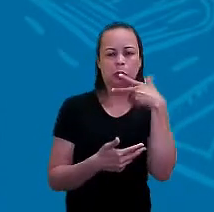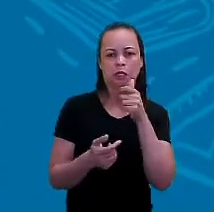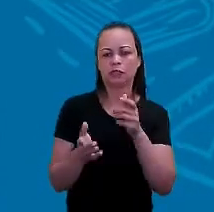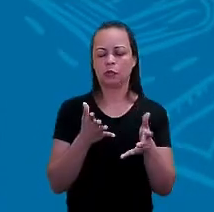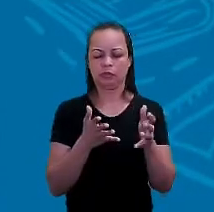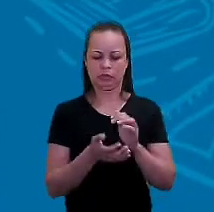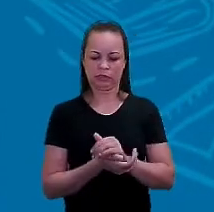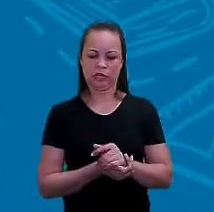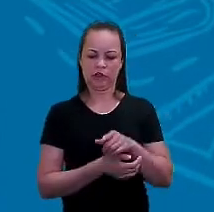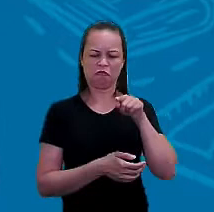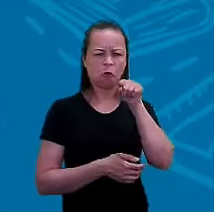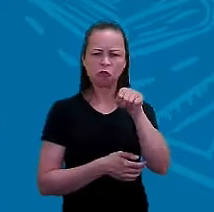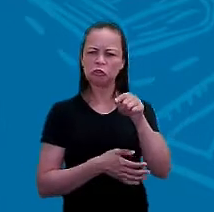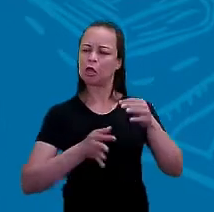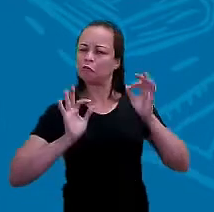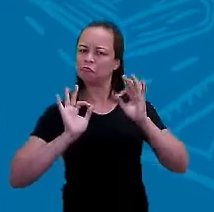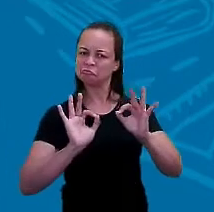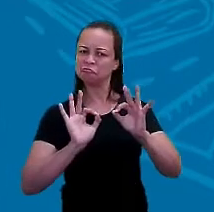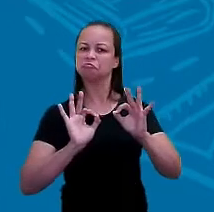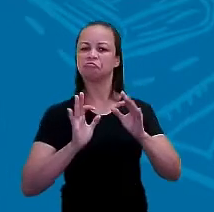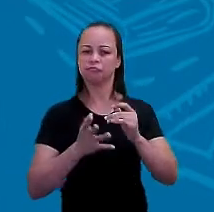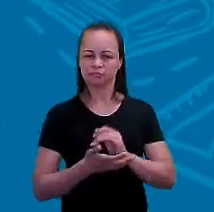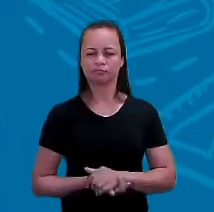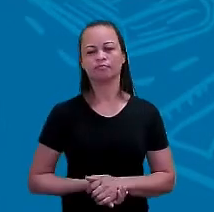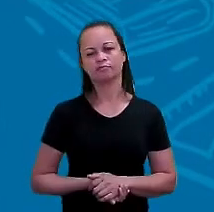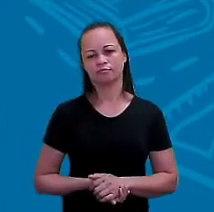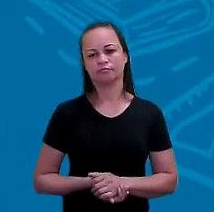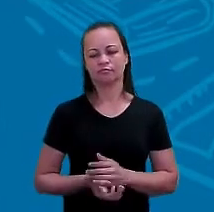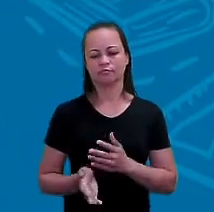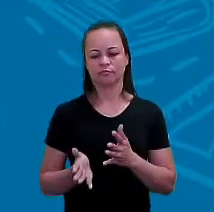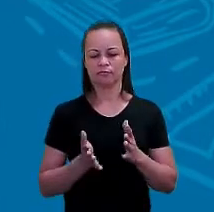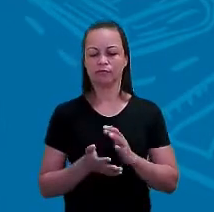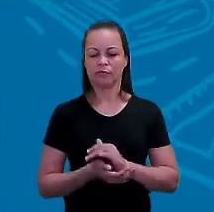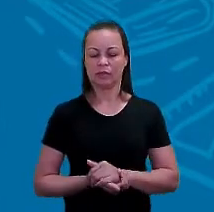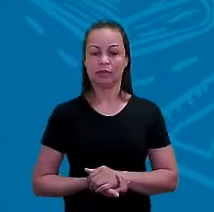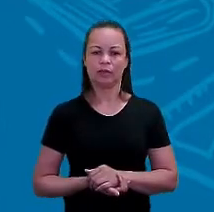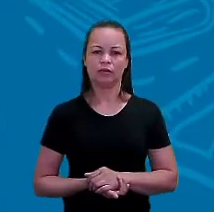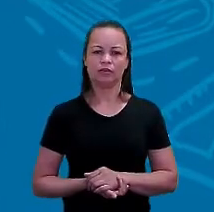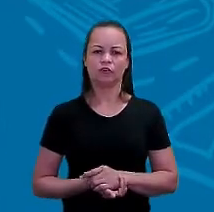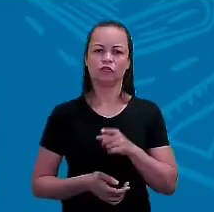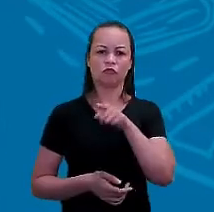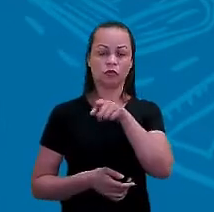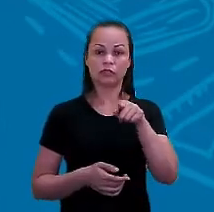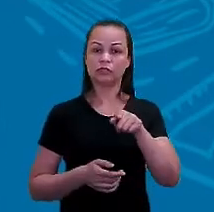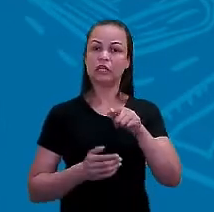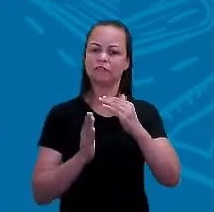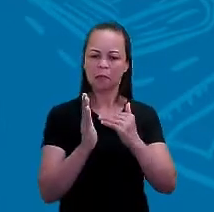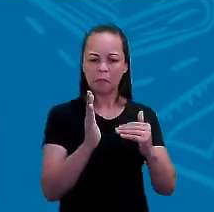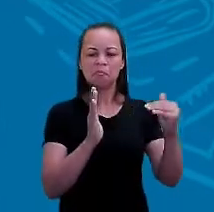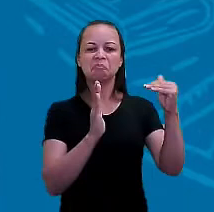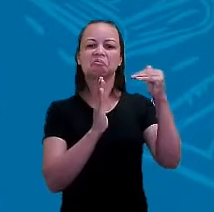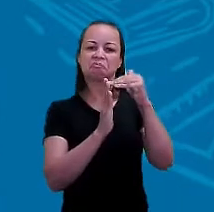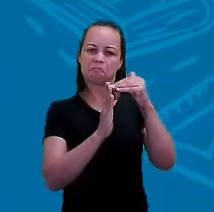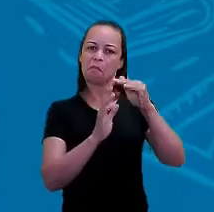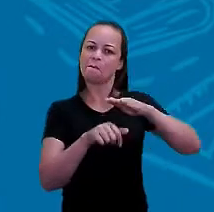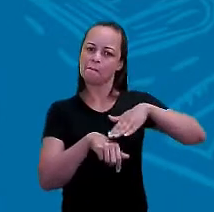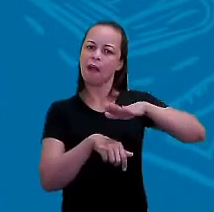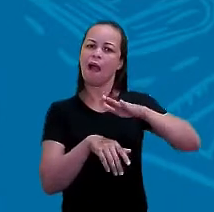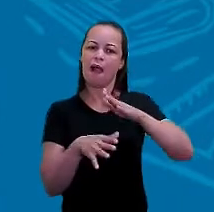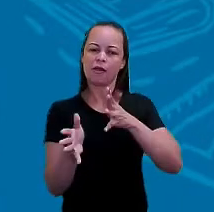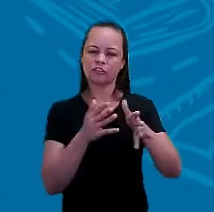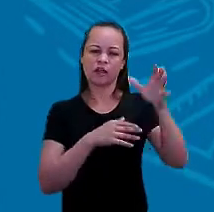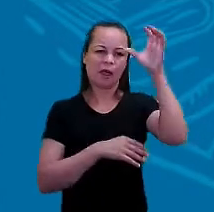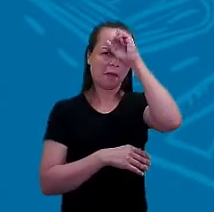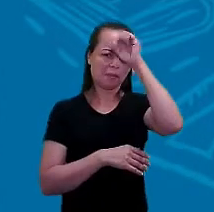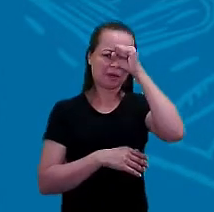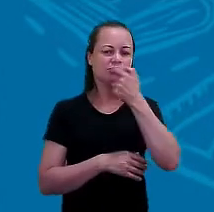are amazing, você é incrível, tá? Então, you are amazing. Então, você vai se tornar mais amazing ainda aprendendo